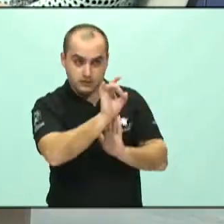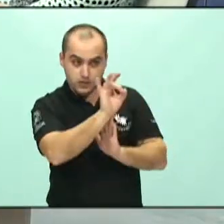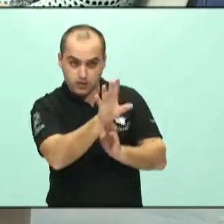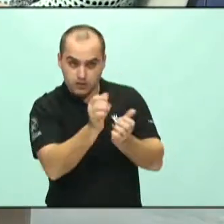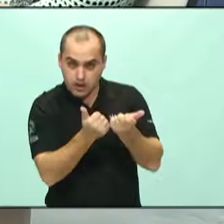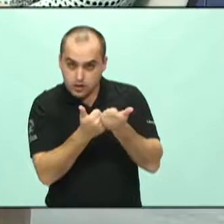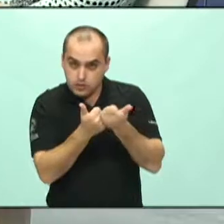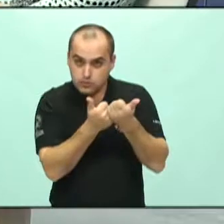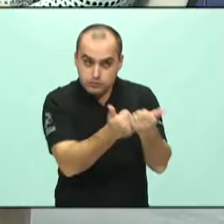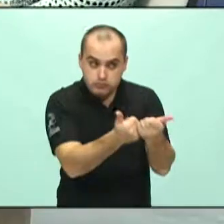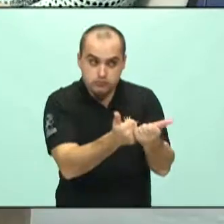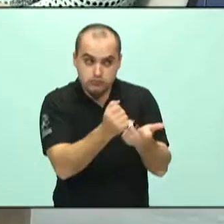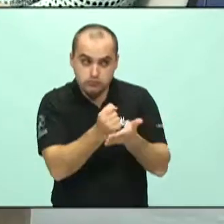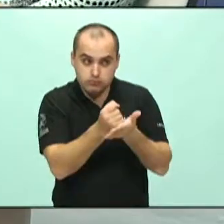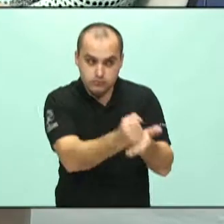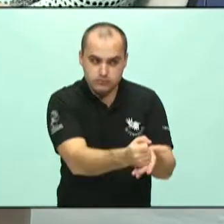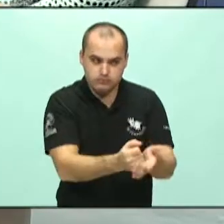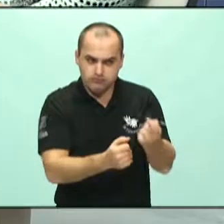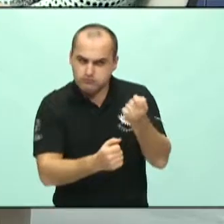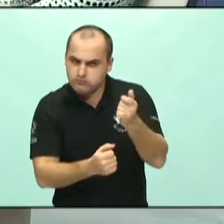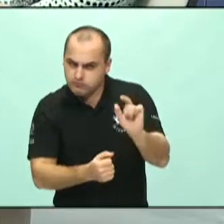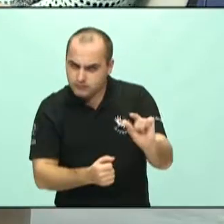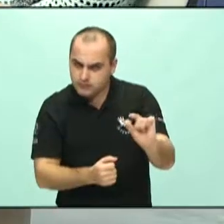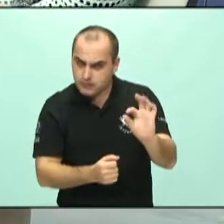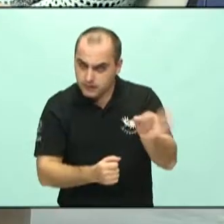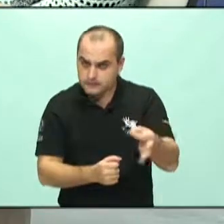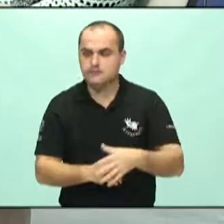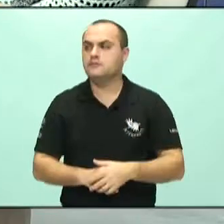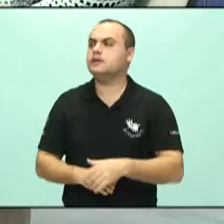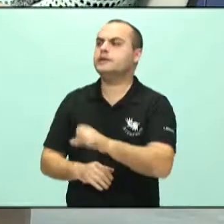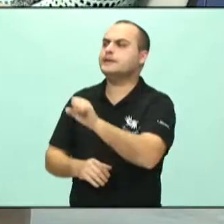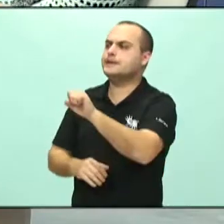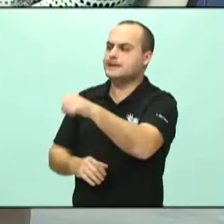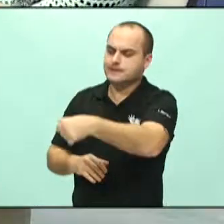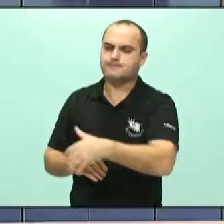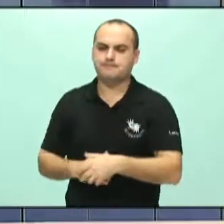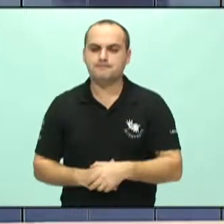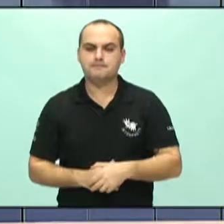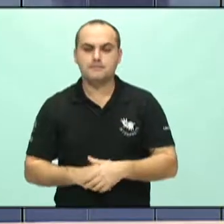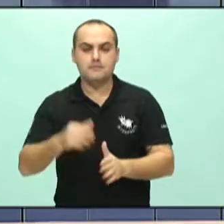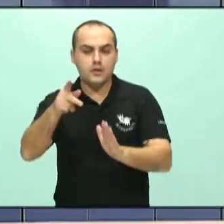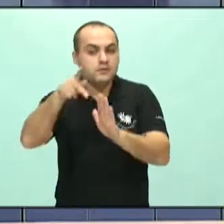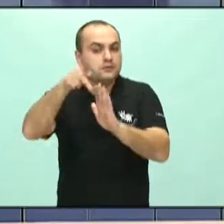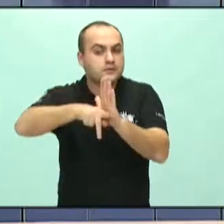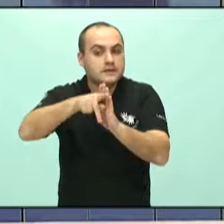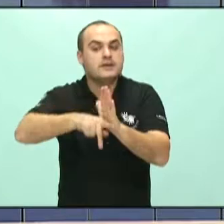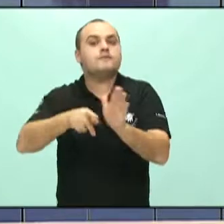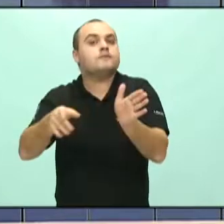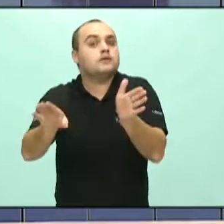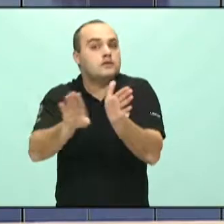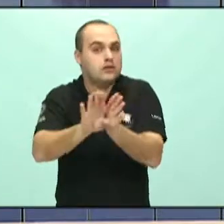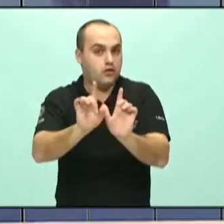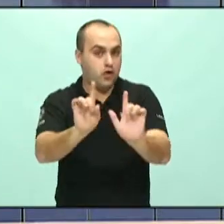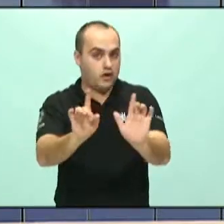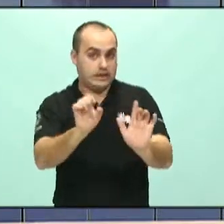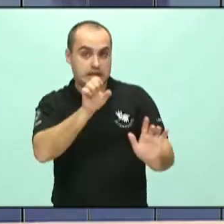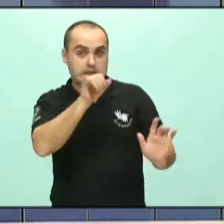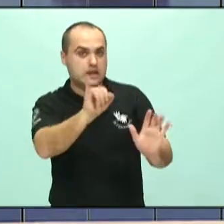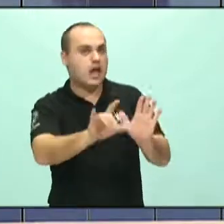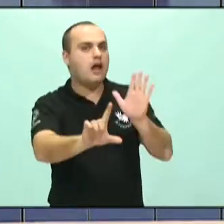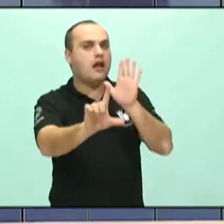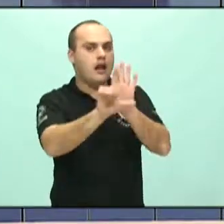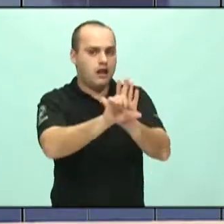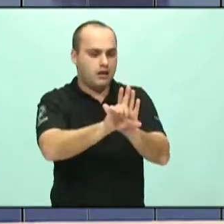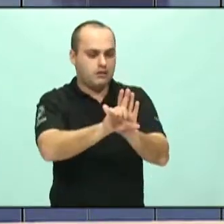ali. Sim, pequeno ainda, né? Sim, o projeto vem para mostrar que realmente, se a lei for colocada